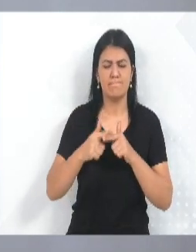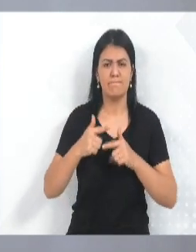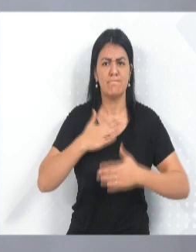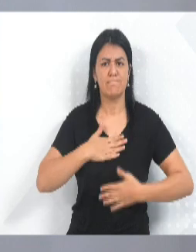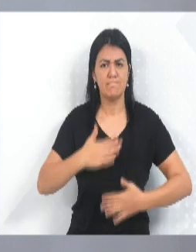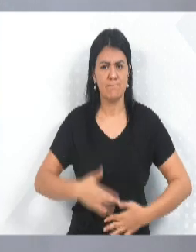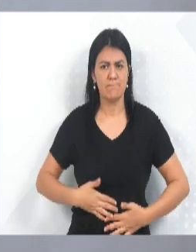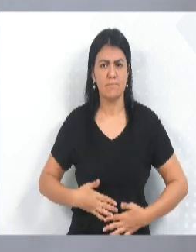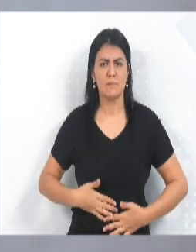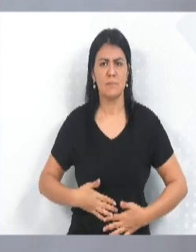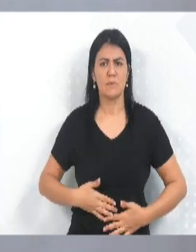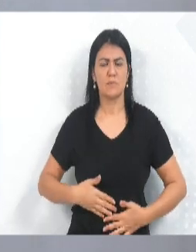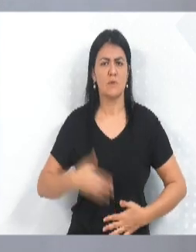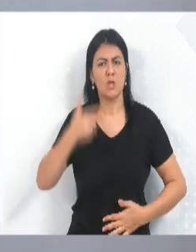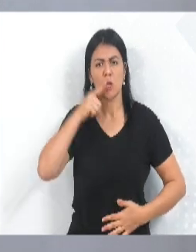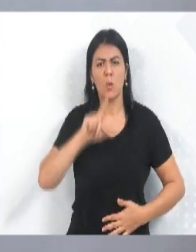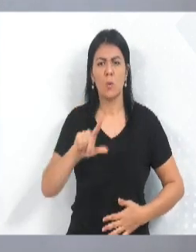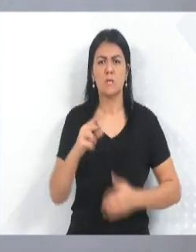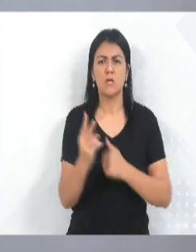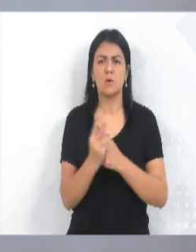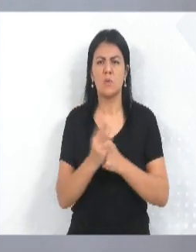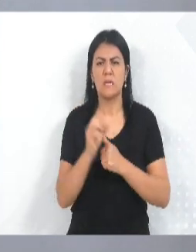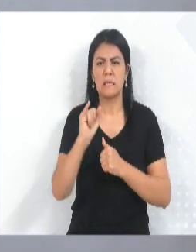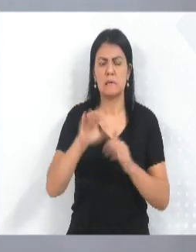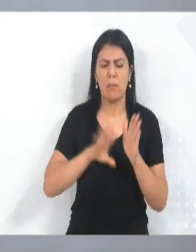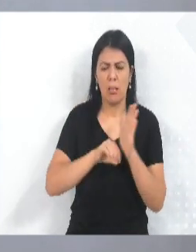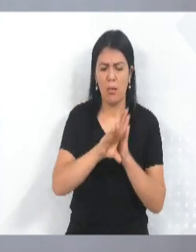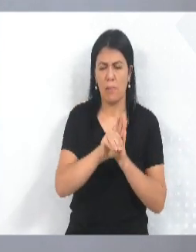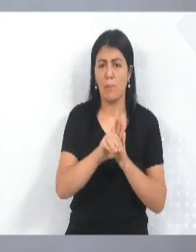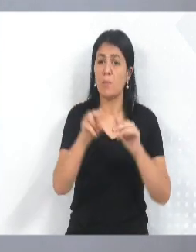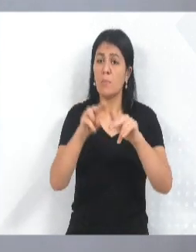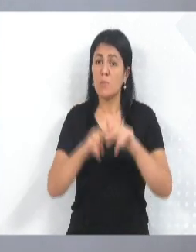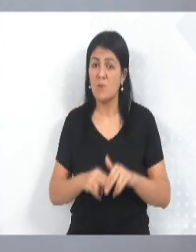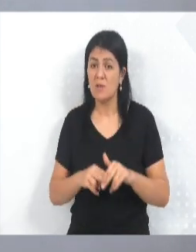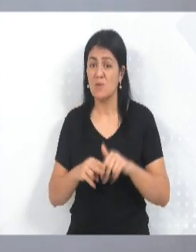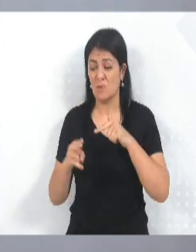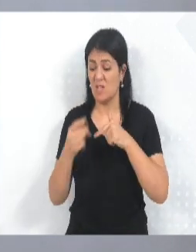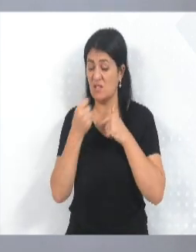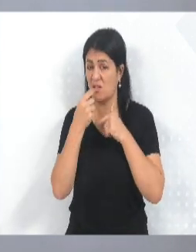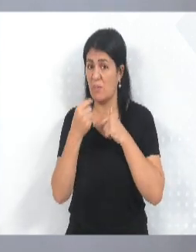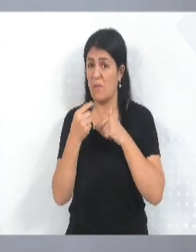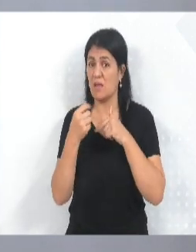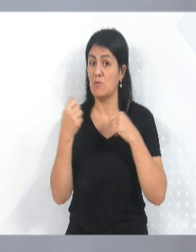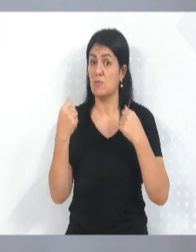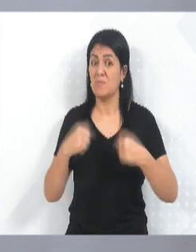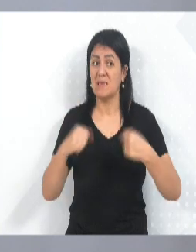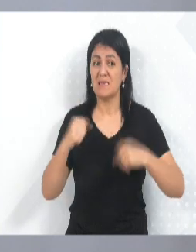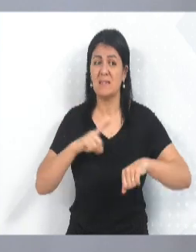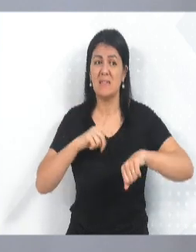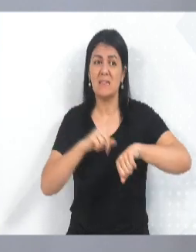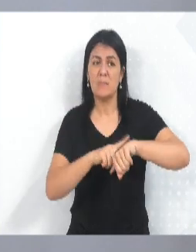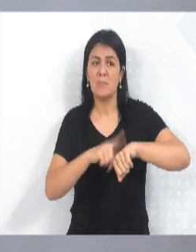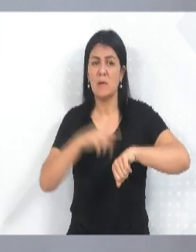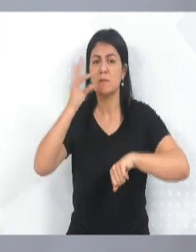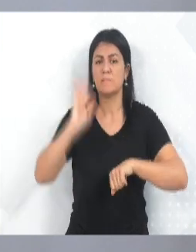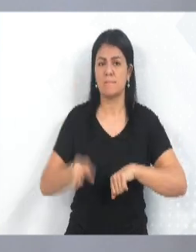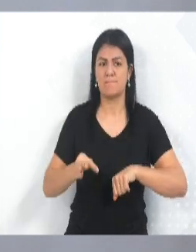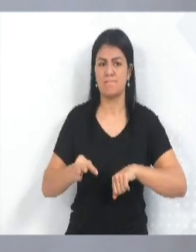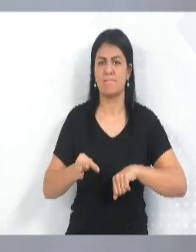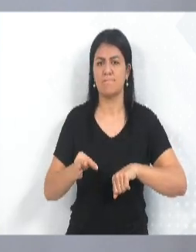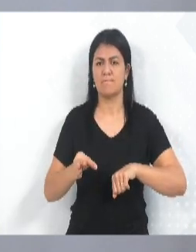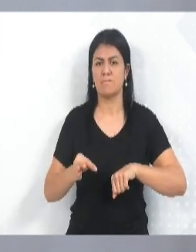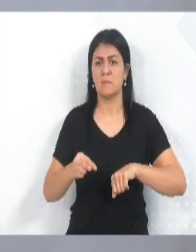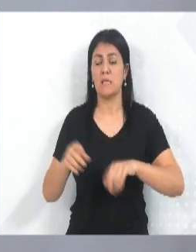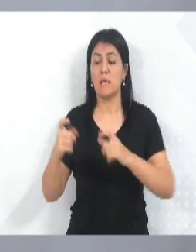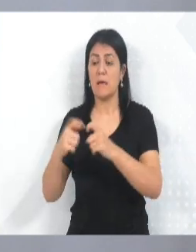certo na hora certa no momento certo e com prescrição médica nós somos no Brasil o país